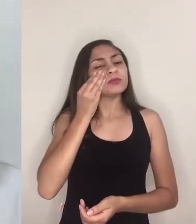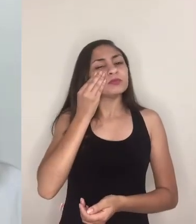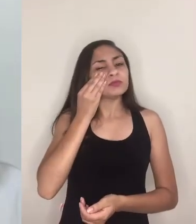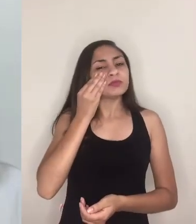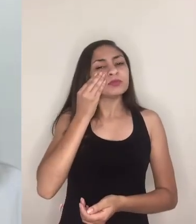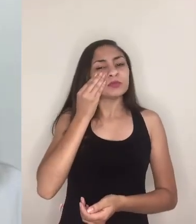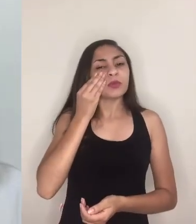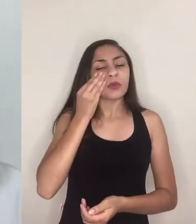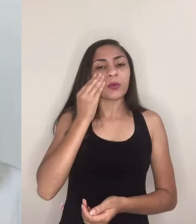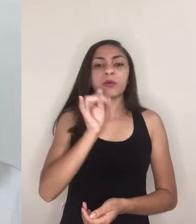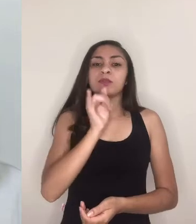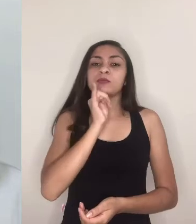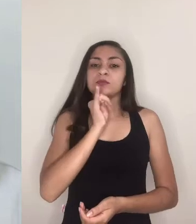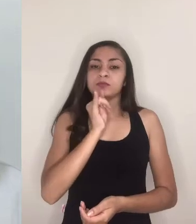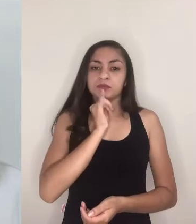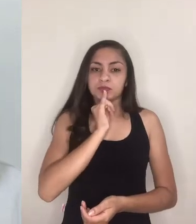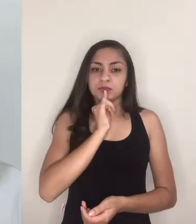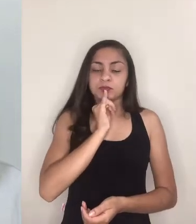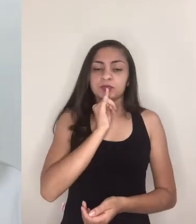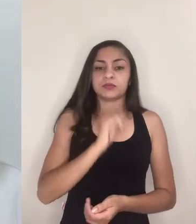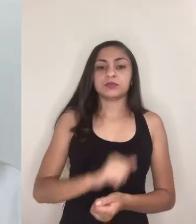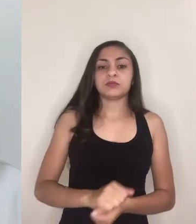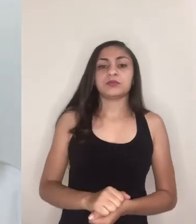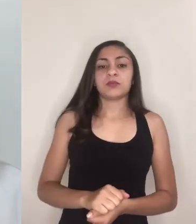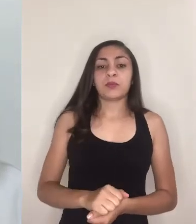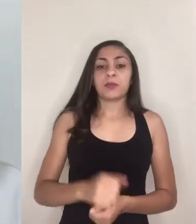dele. Segunda lição: Deus